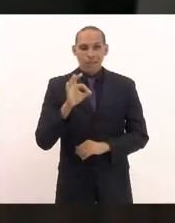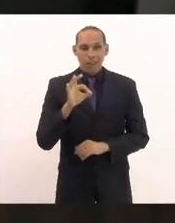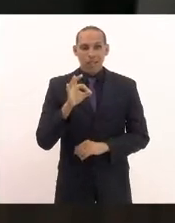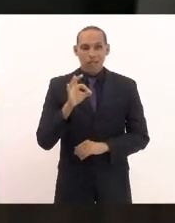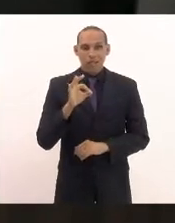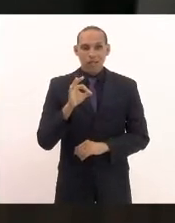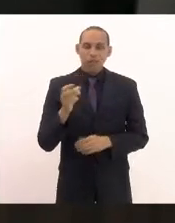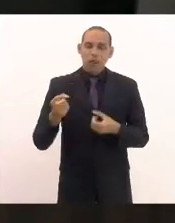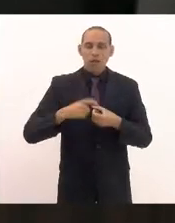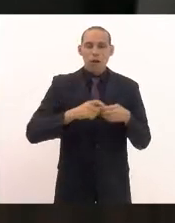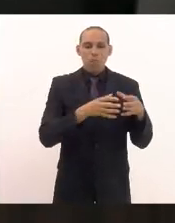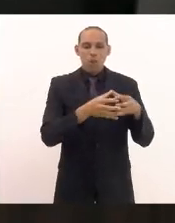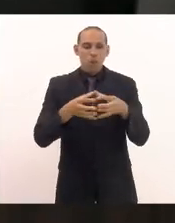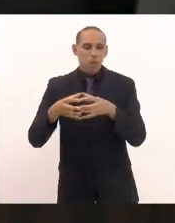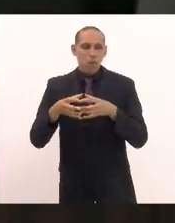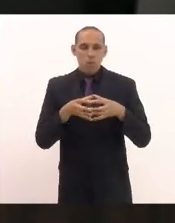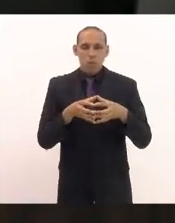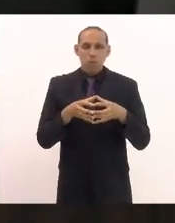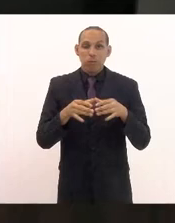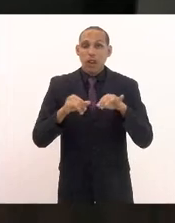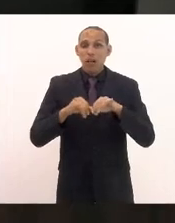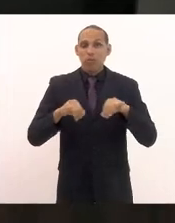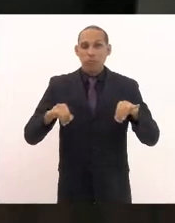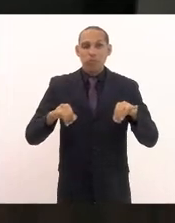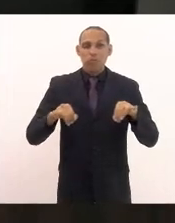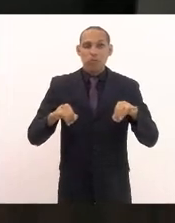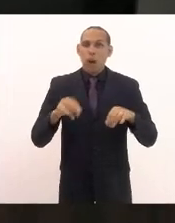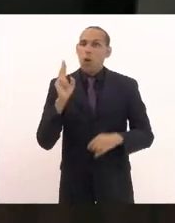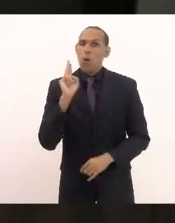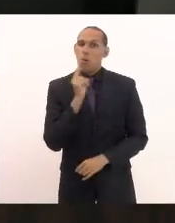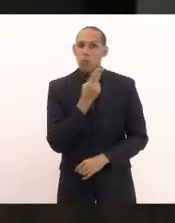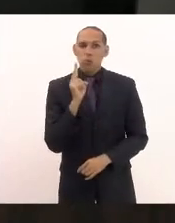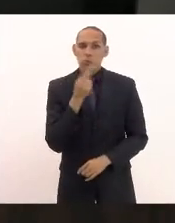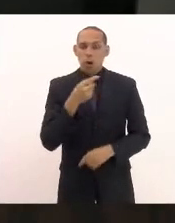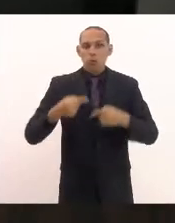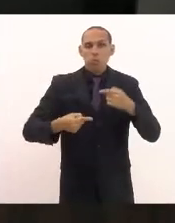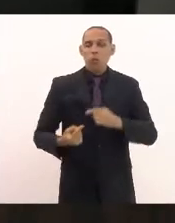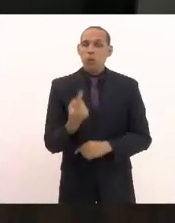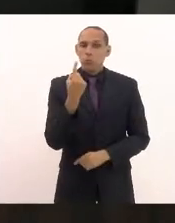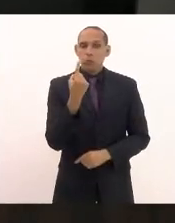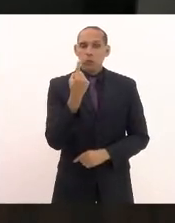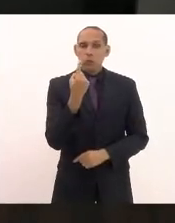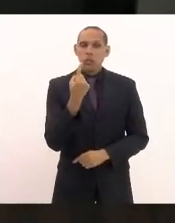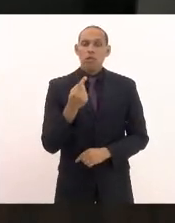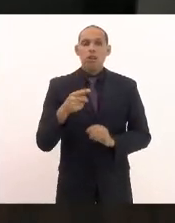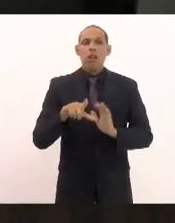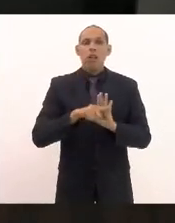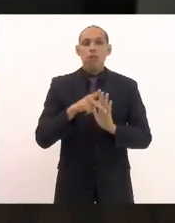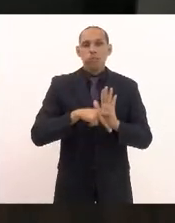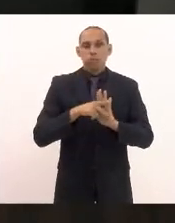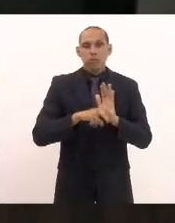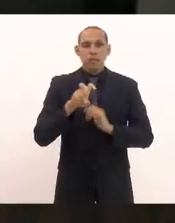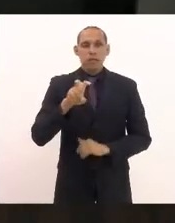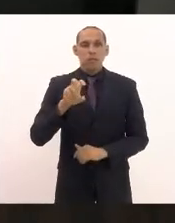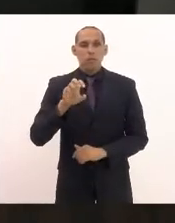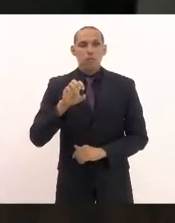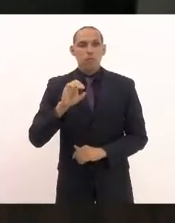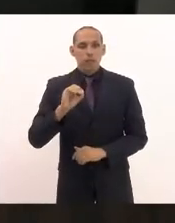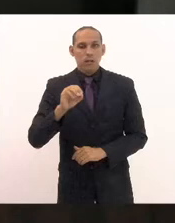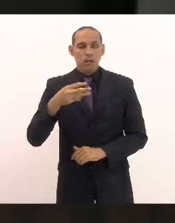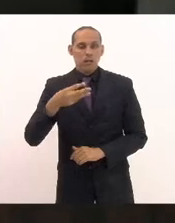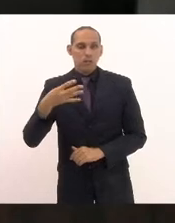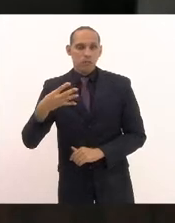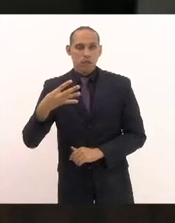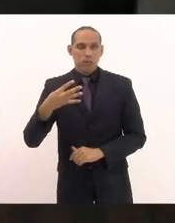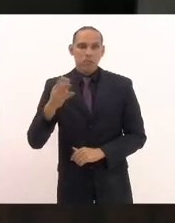comissões. Anuncio, em regime de urgência em discussão única, Projeto de lei número